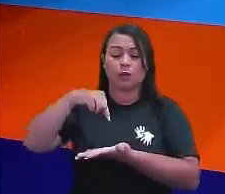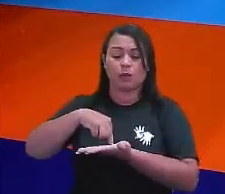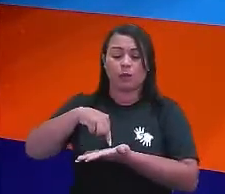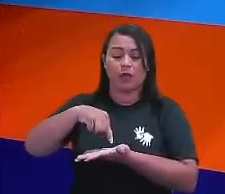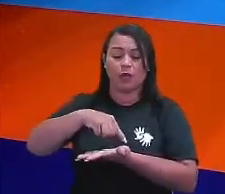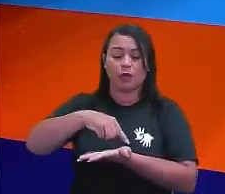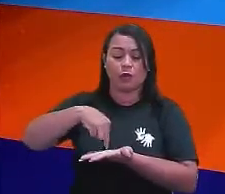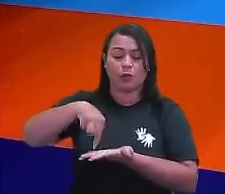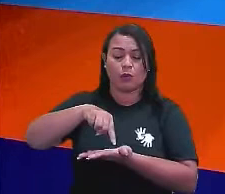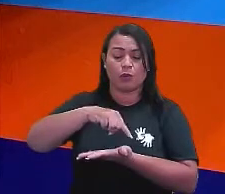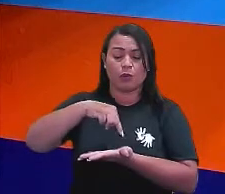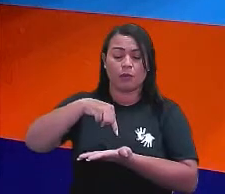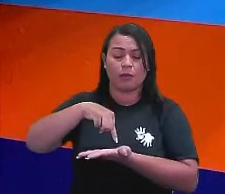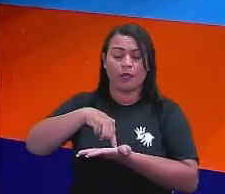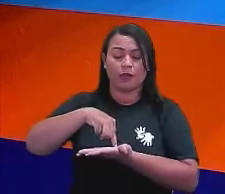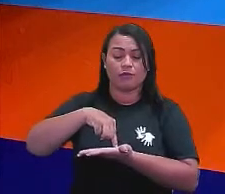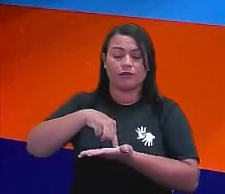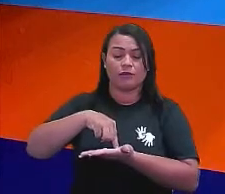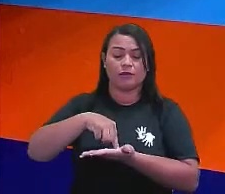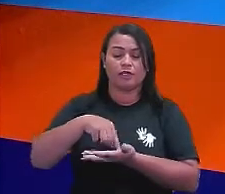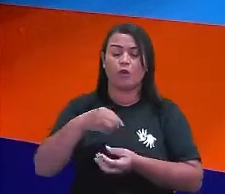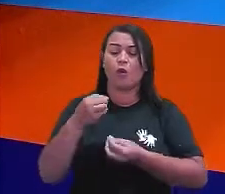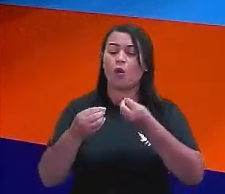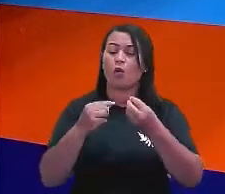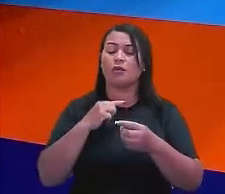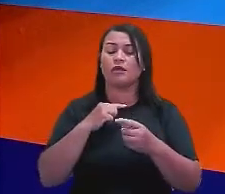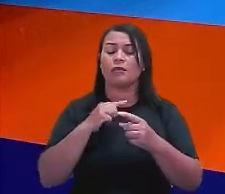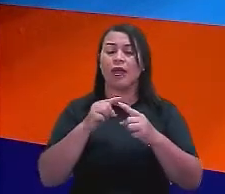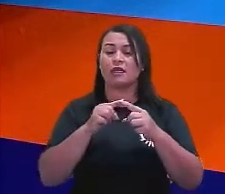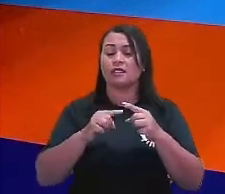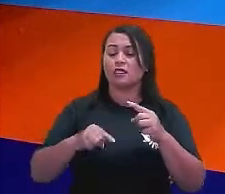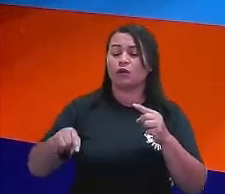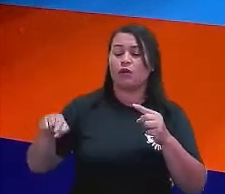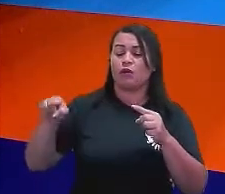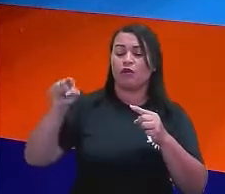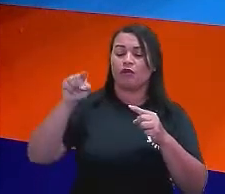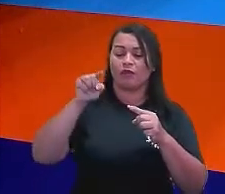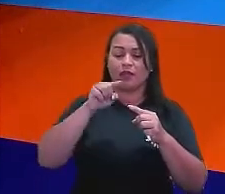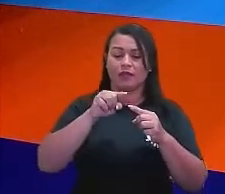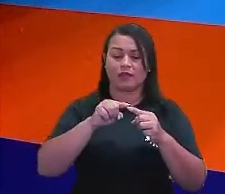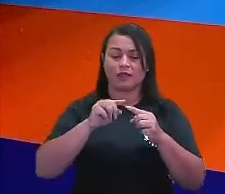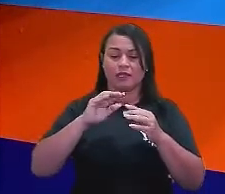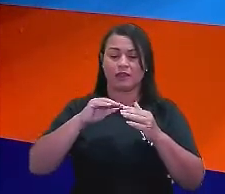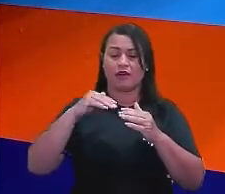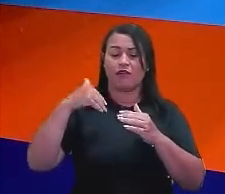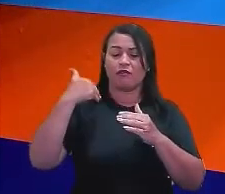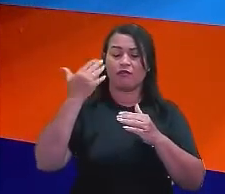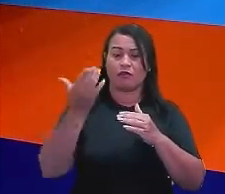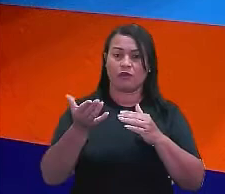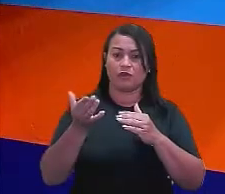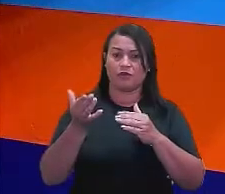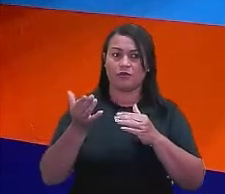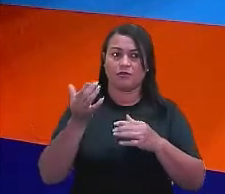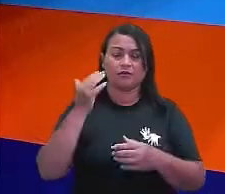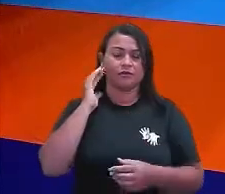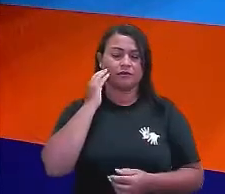com a mesma cor do ponto. E aí, a circunferência é o interior desse